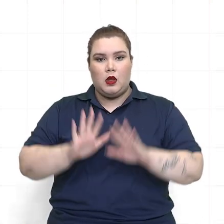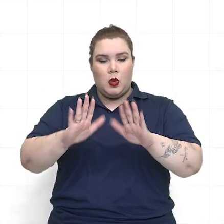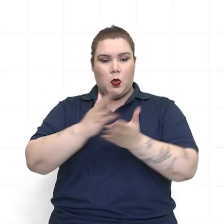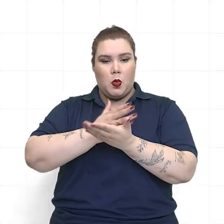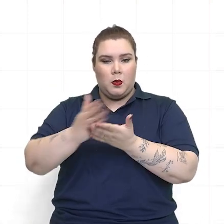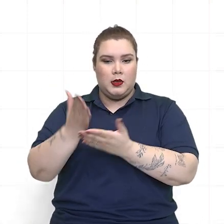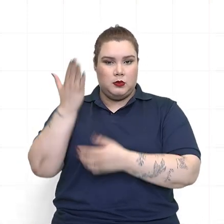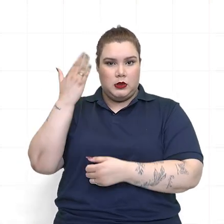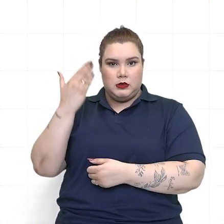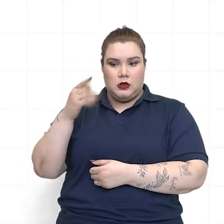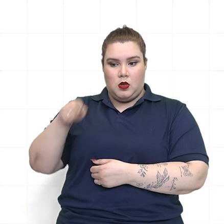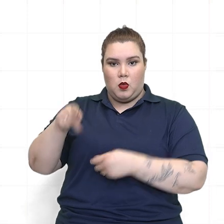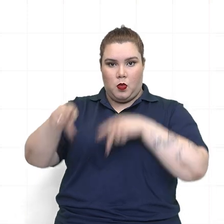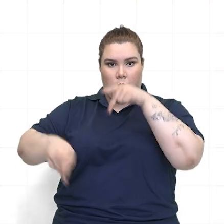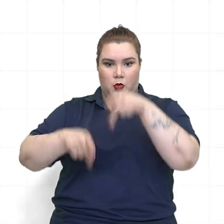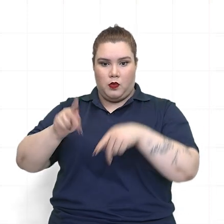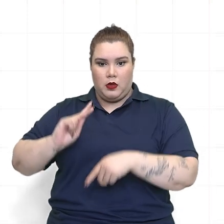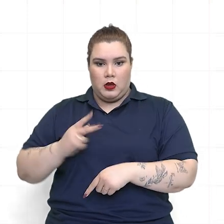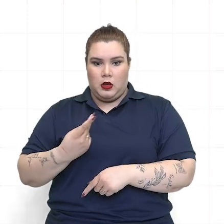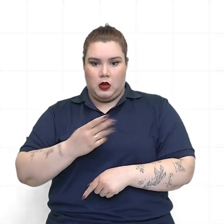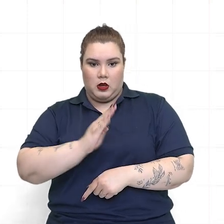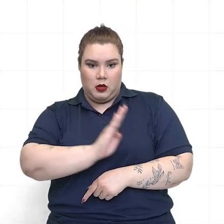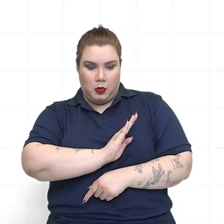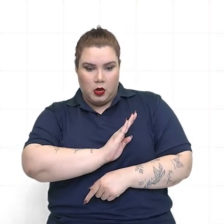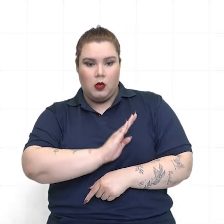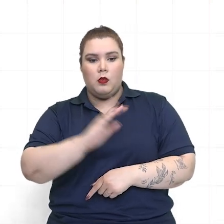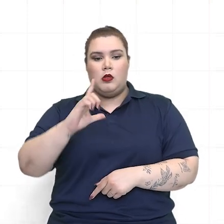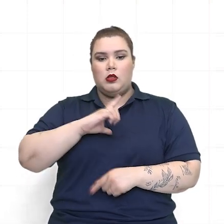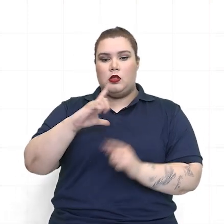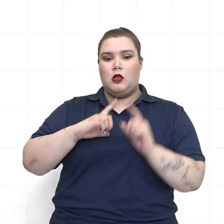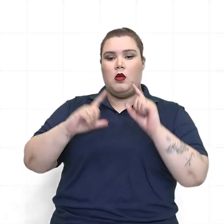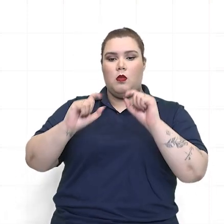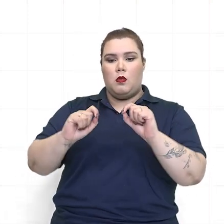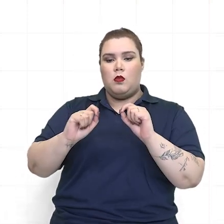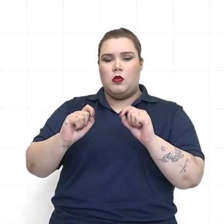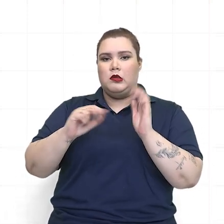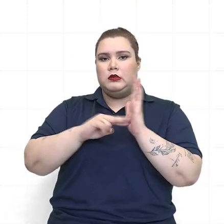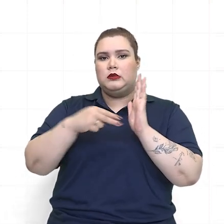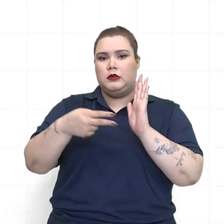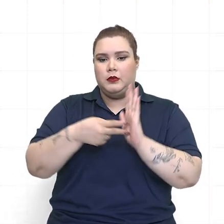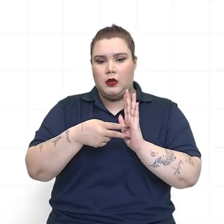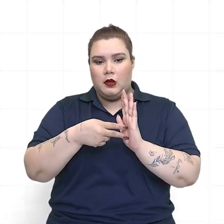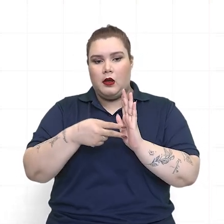Inicialmente, os hebreus eram politeístas, né? Que significa o quê?